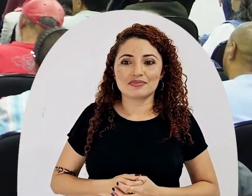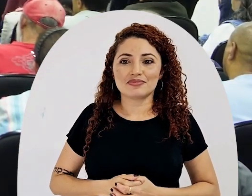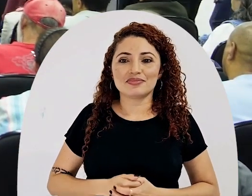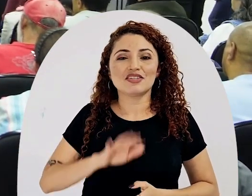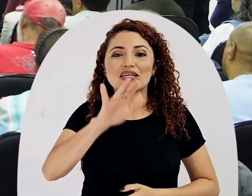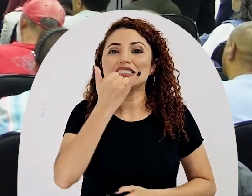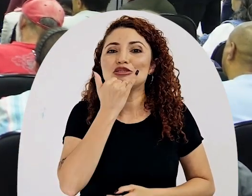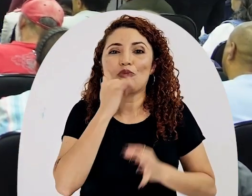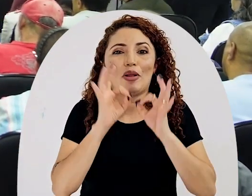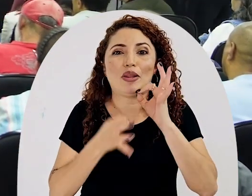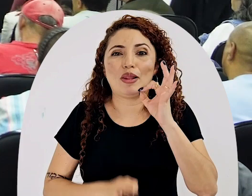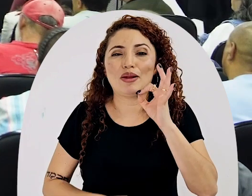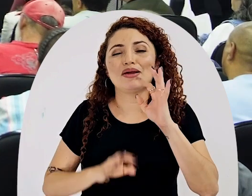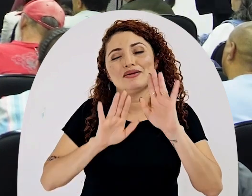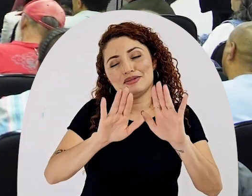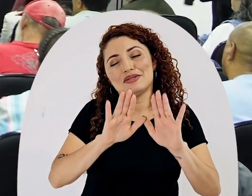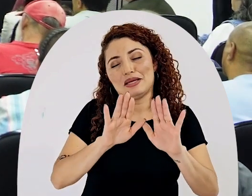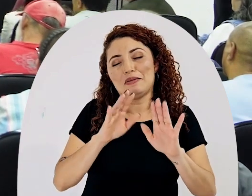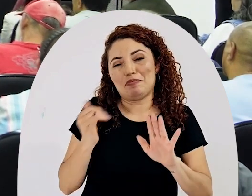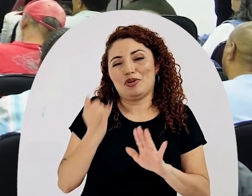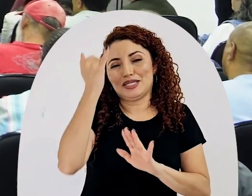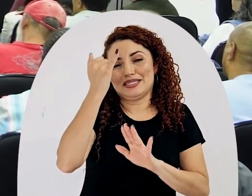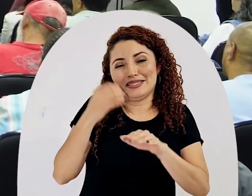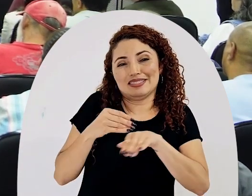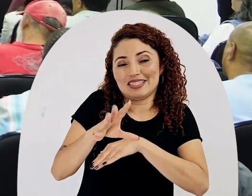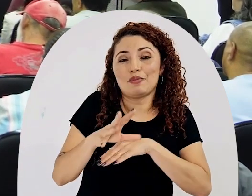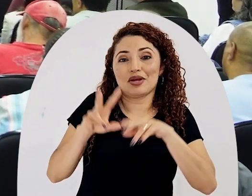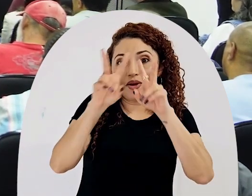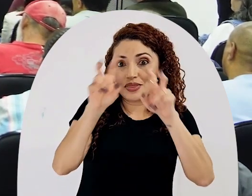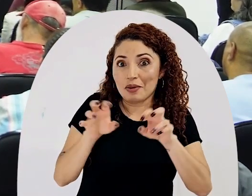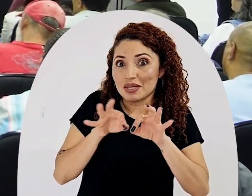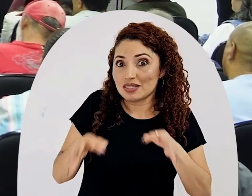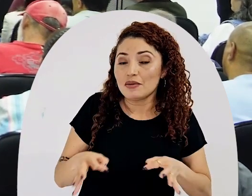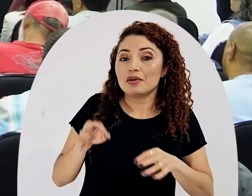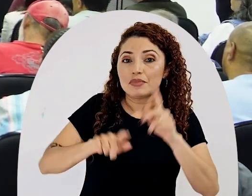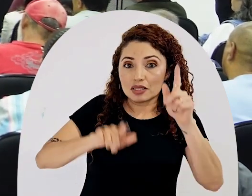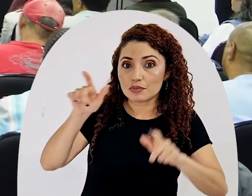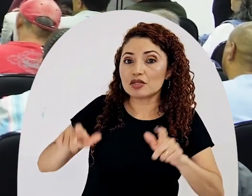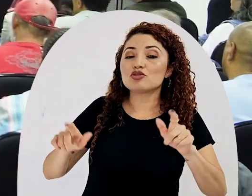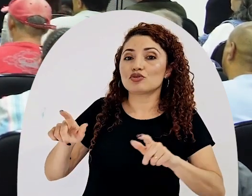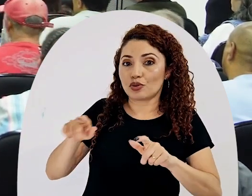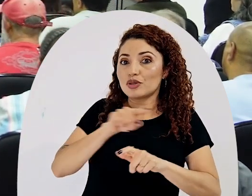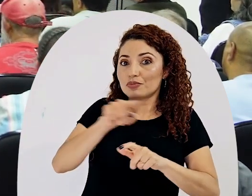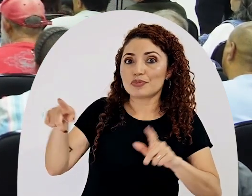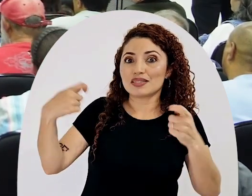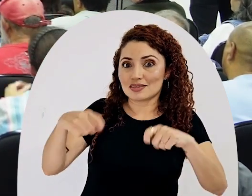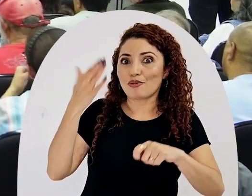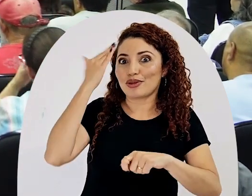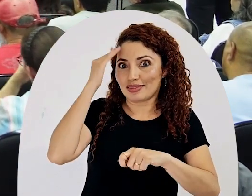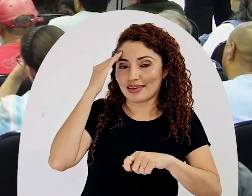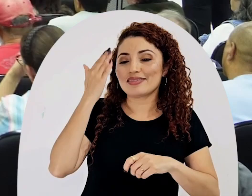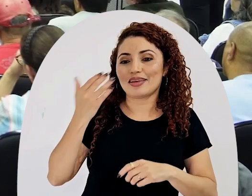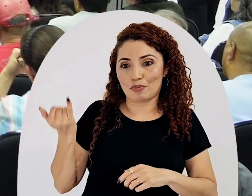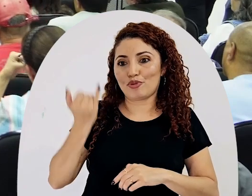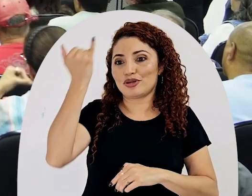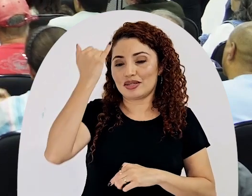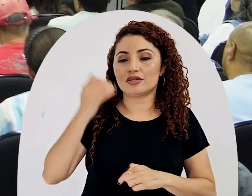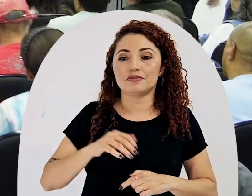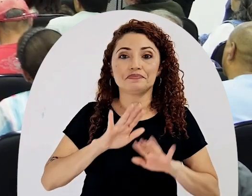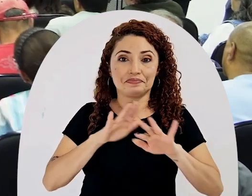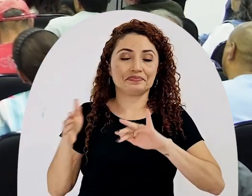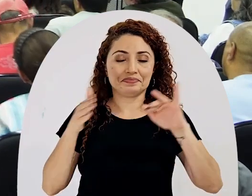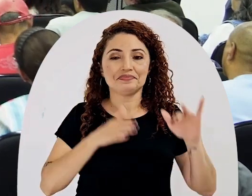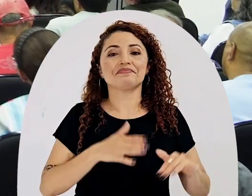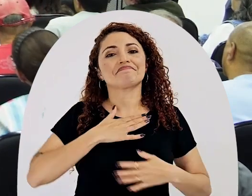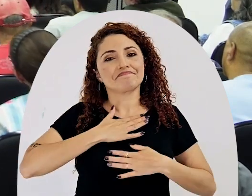achei importante eu falar isso, porque são coisas simples para as Sim. pessoas que a gente não faz ideia, que faz diferença na vida da gente. Eu gosto de dizer, mas muito do...